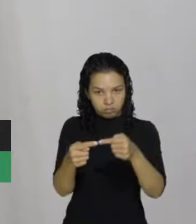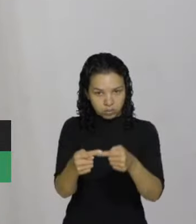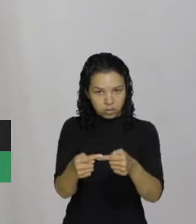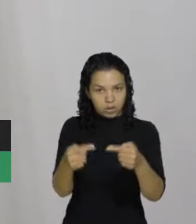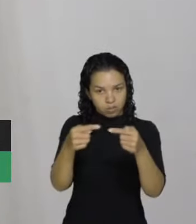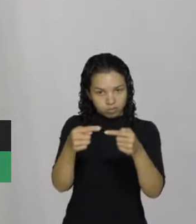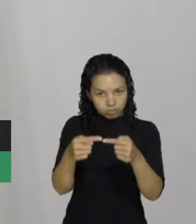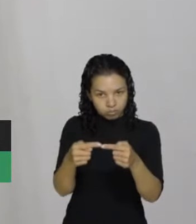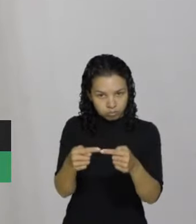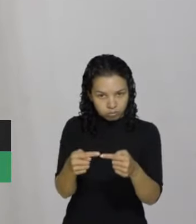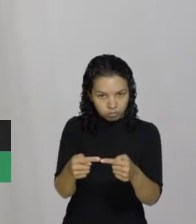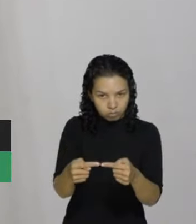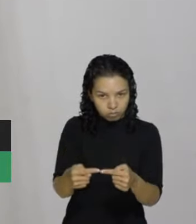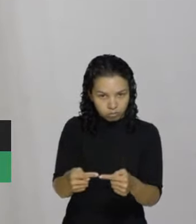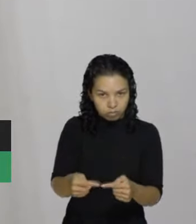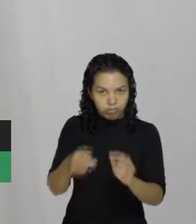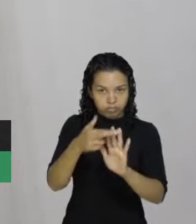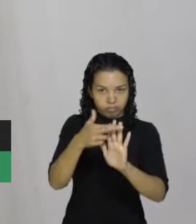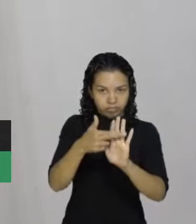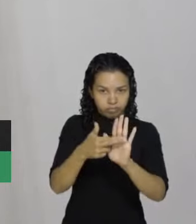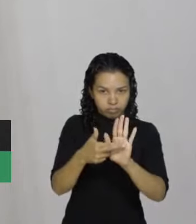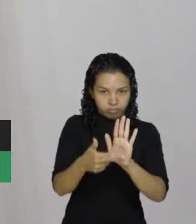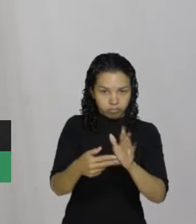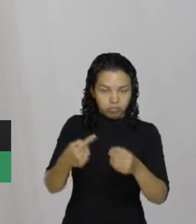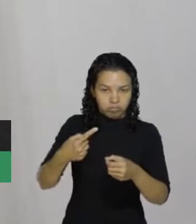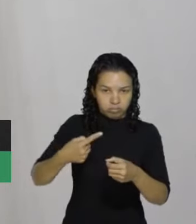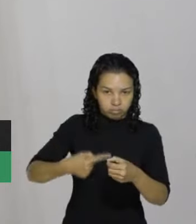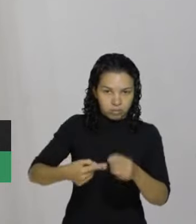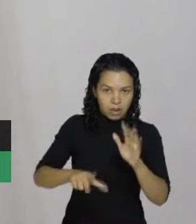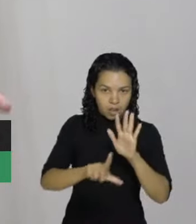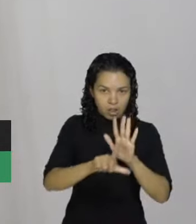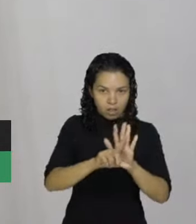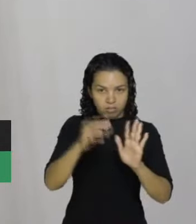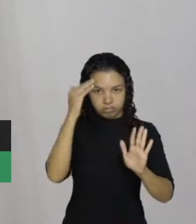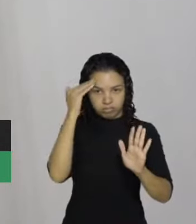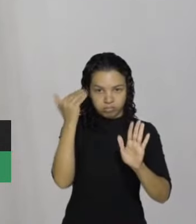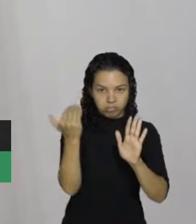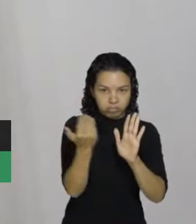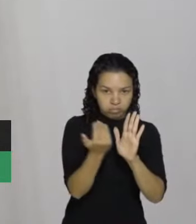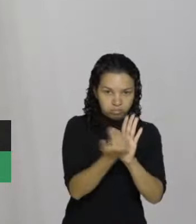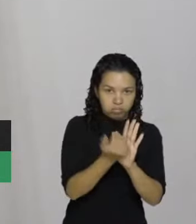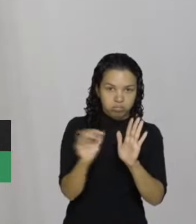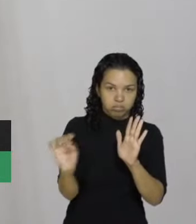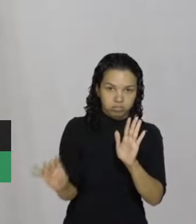urbanísticas estabelecidas pela lei municipal de cada município,